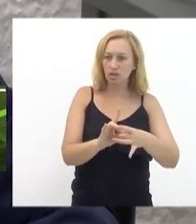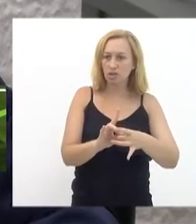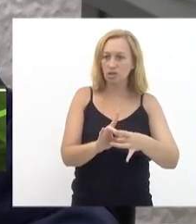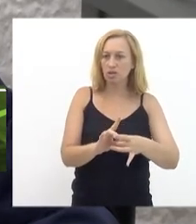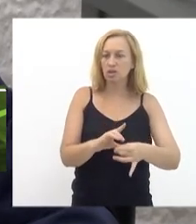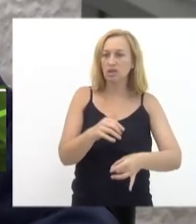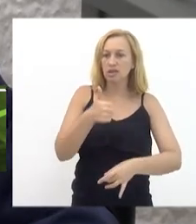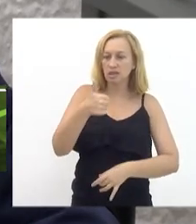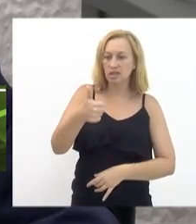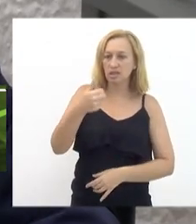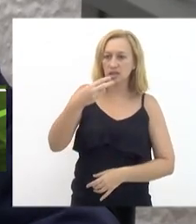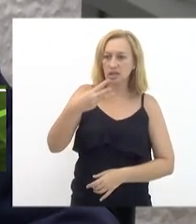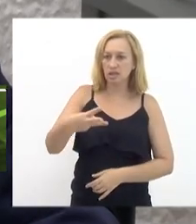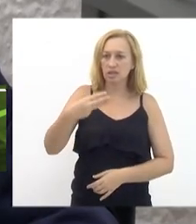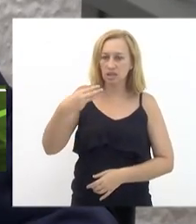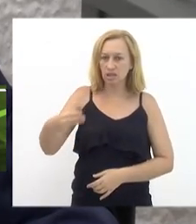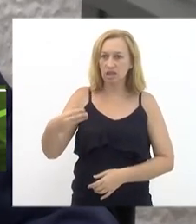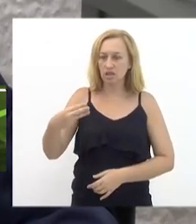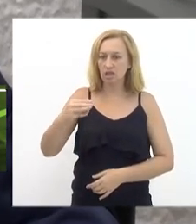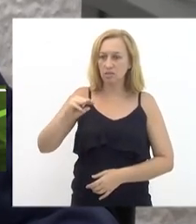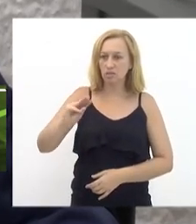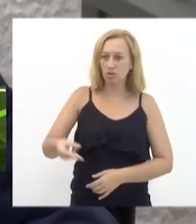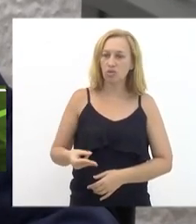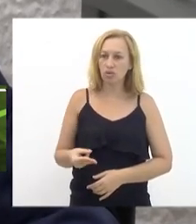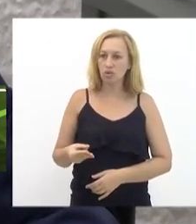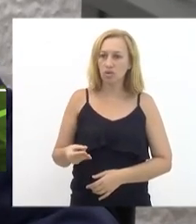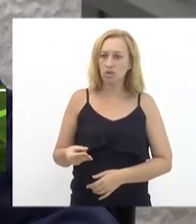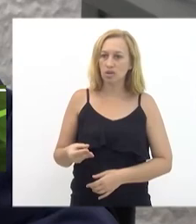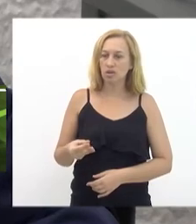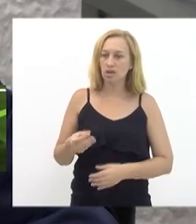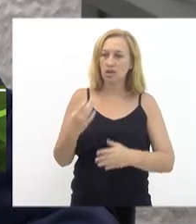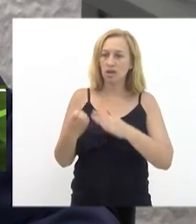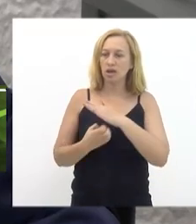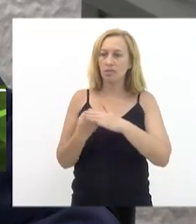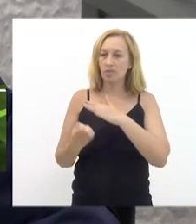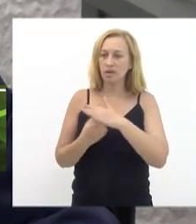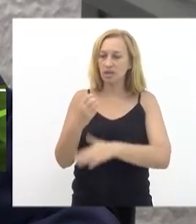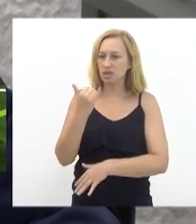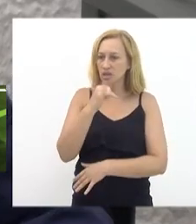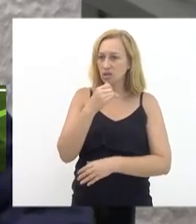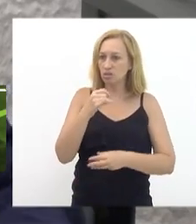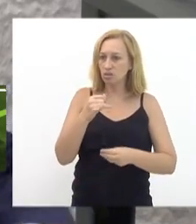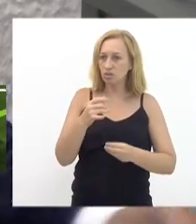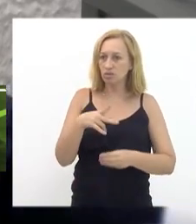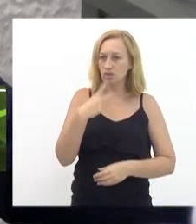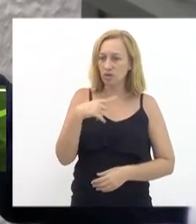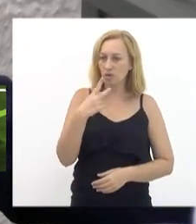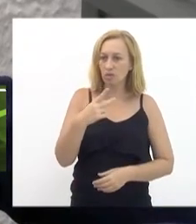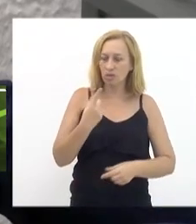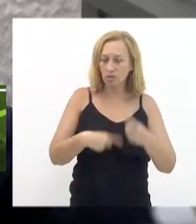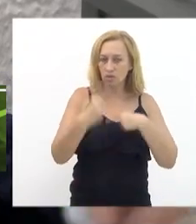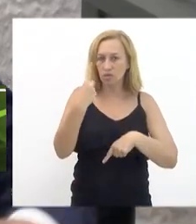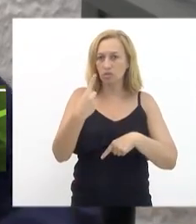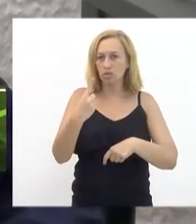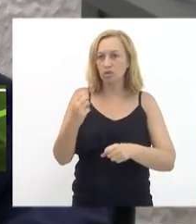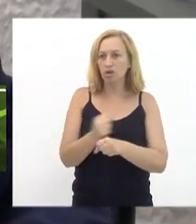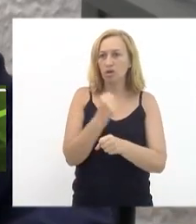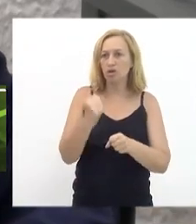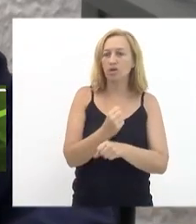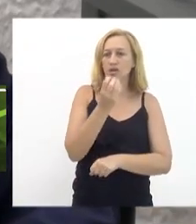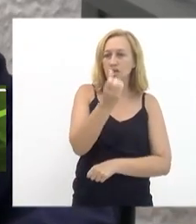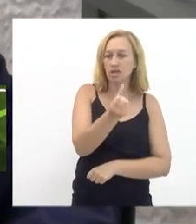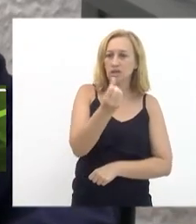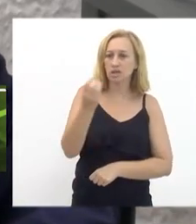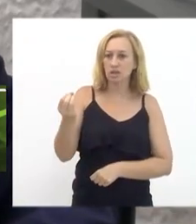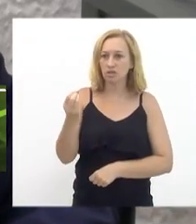133 milhões é o orçamento Inicial que a light nos concedeu só de compactação superar a marca dos